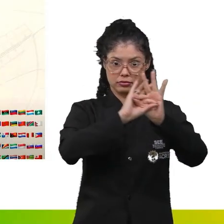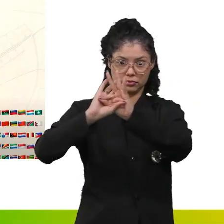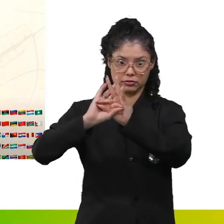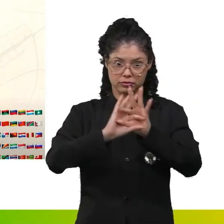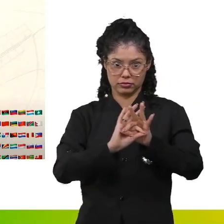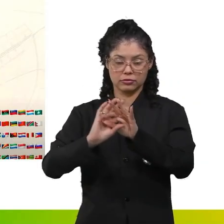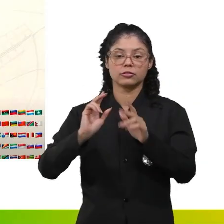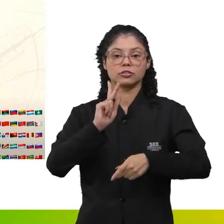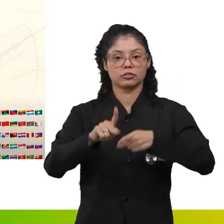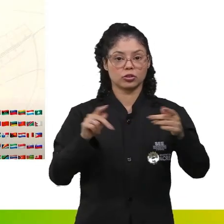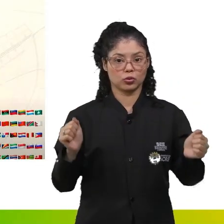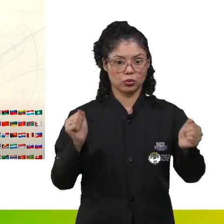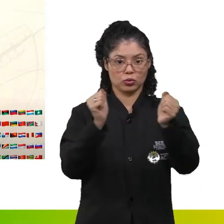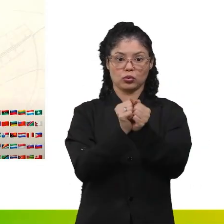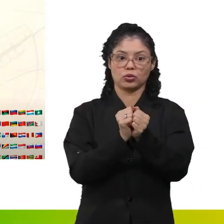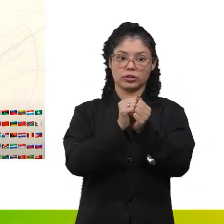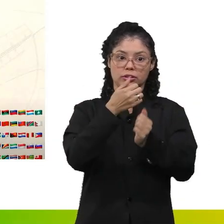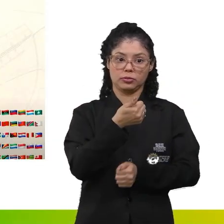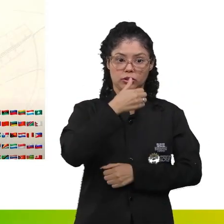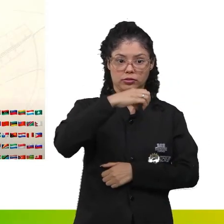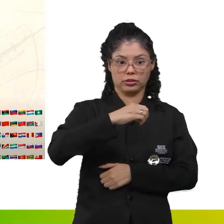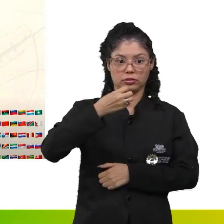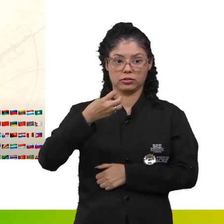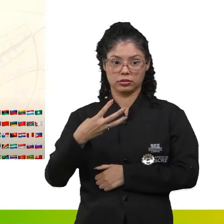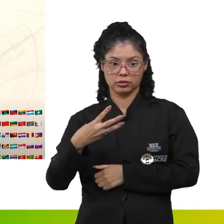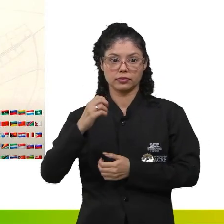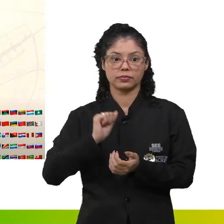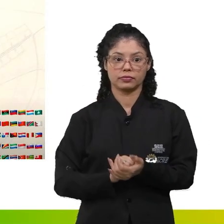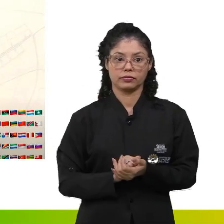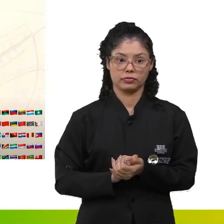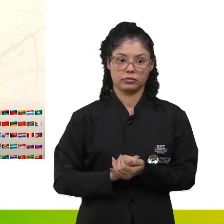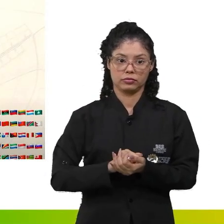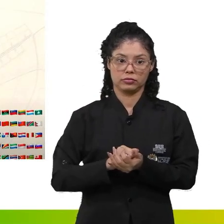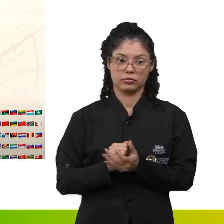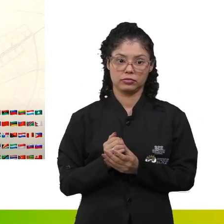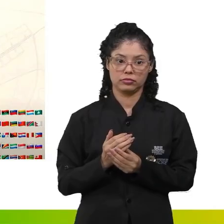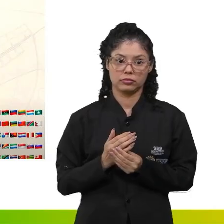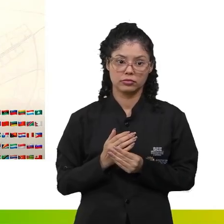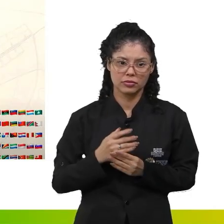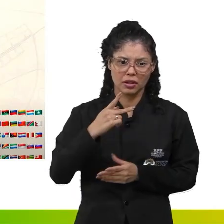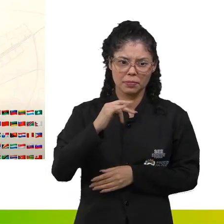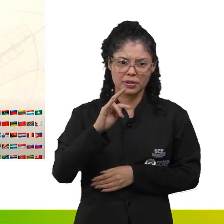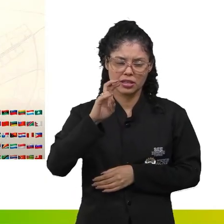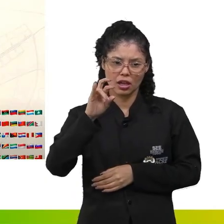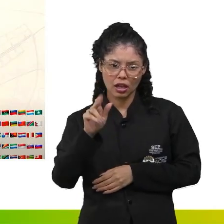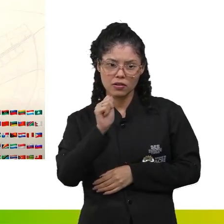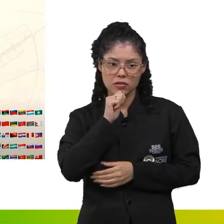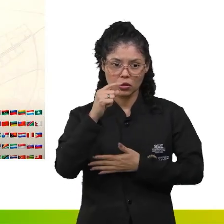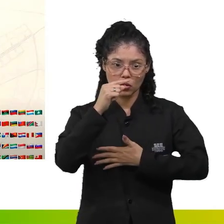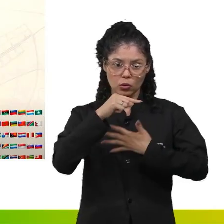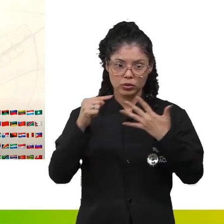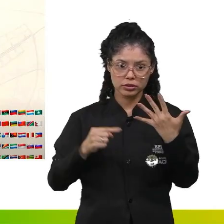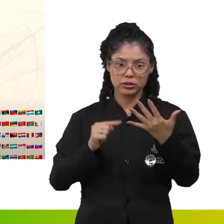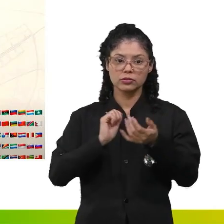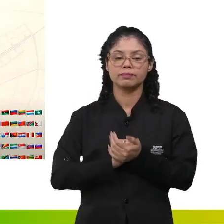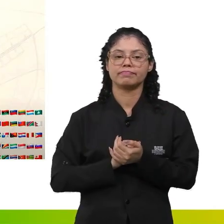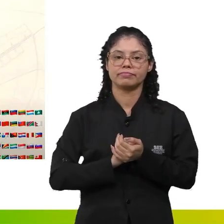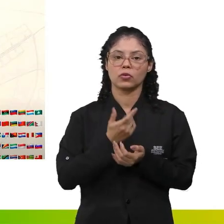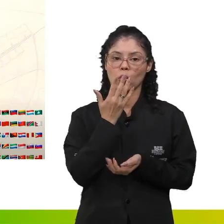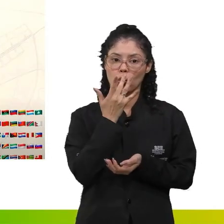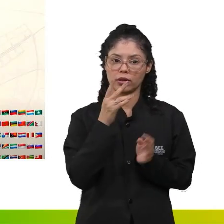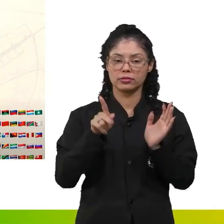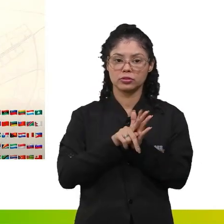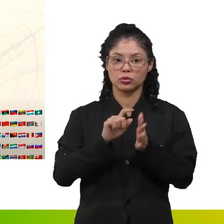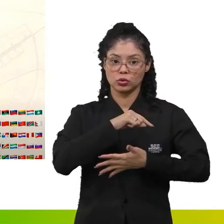união dos povos. Criados em 1913 por Pierre Coubertin, os 5 anéis coloridos simbolizam os